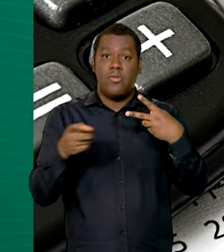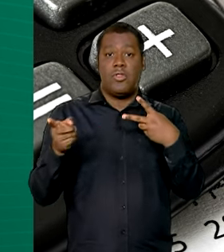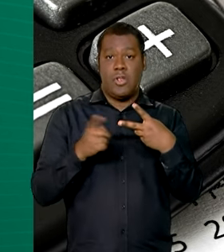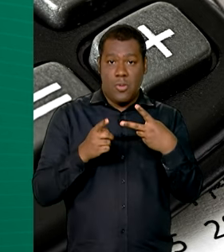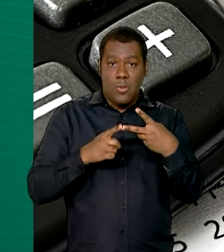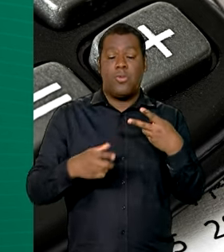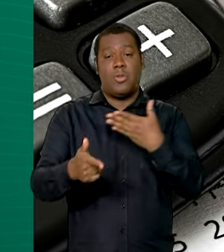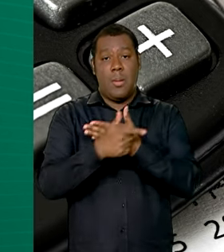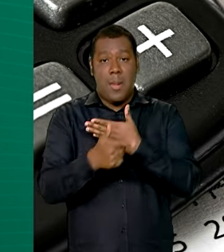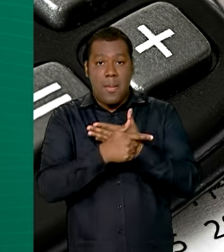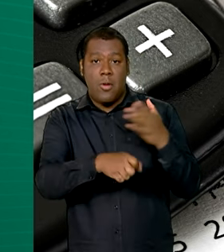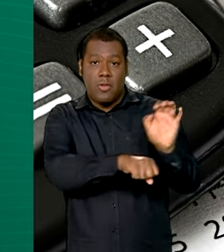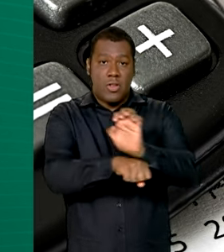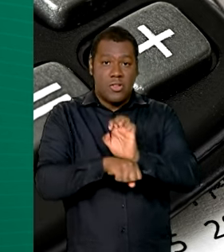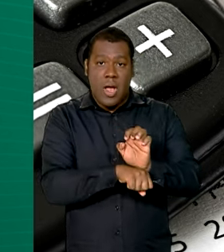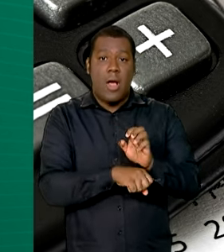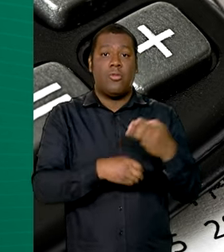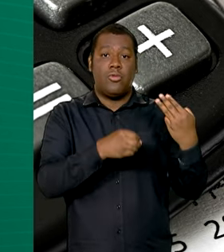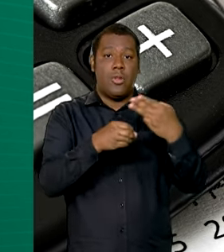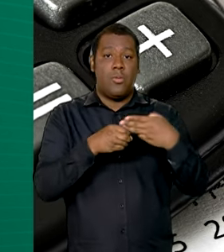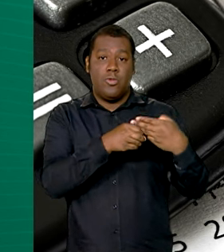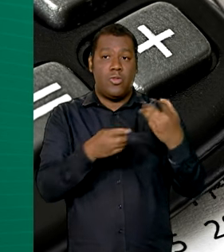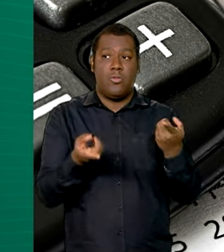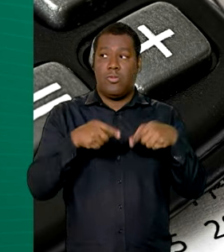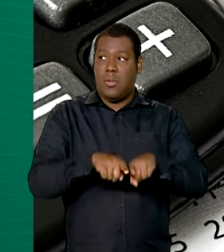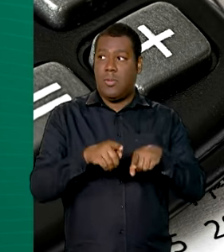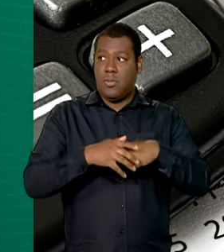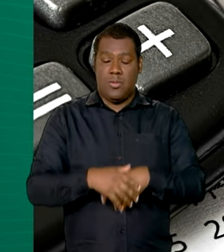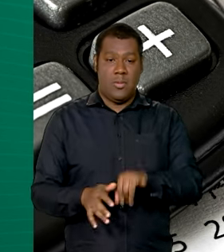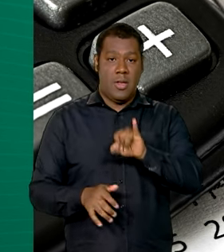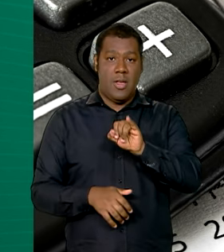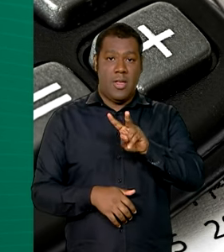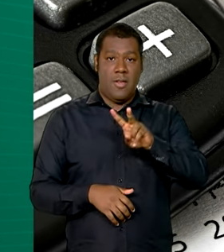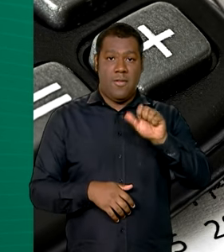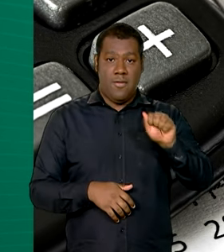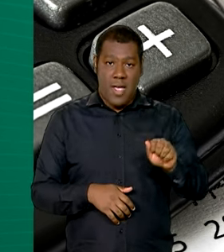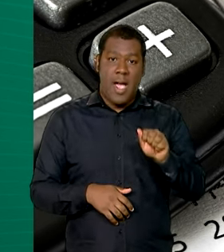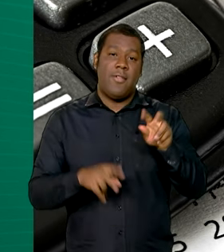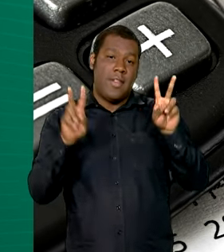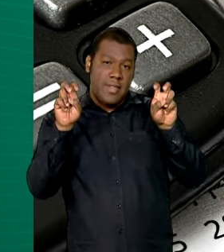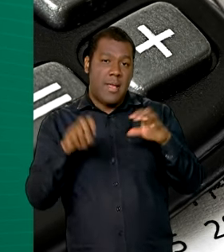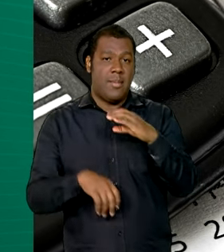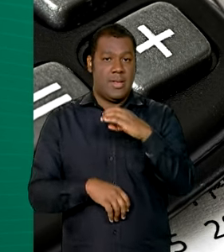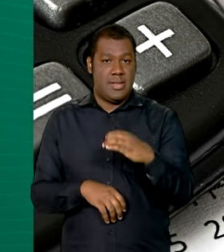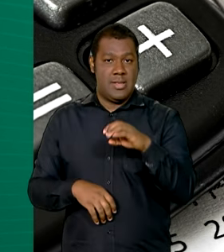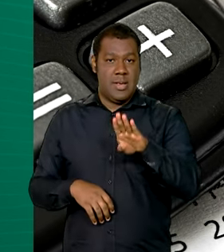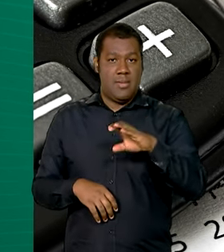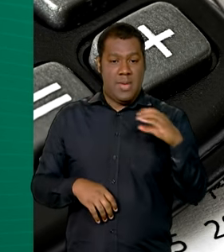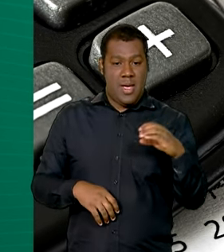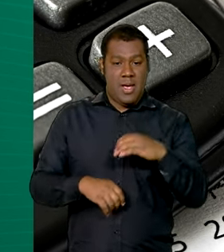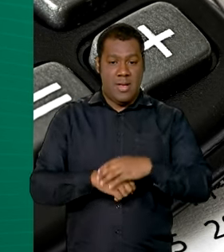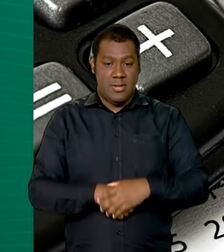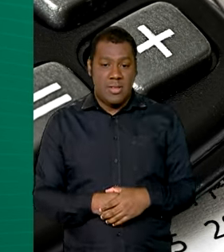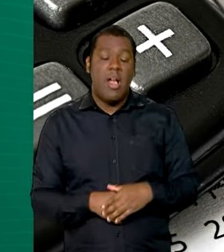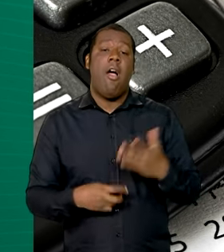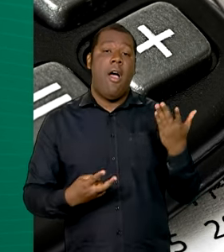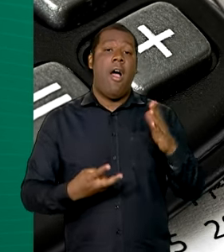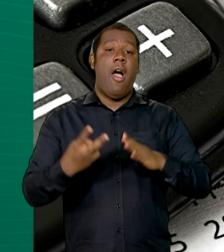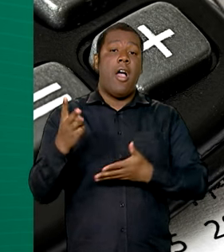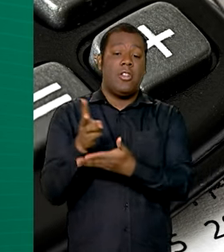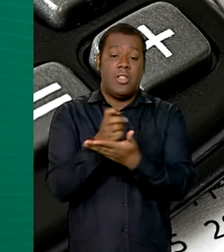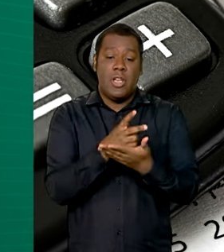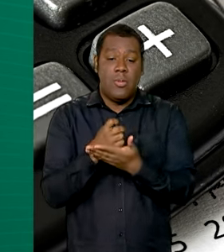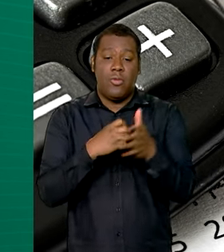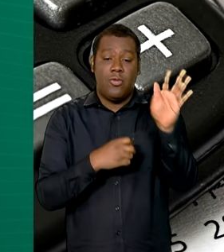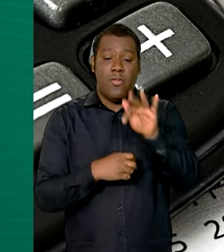estados e municípios em conjunto. O IVA da União se chamará CBS e vai substituir três tributos federais,